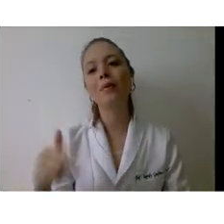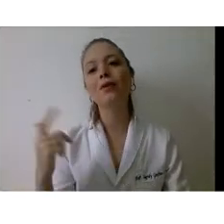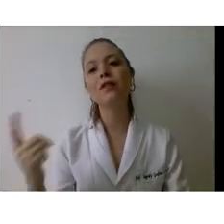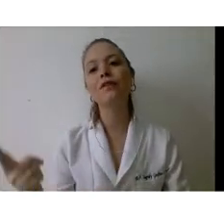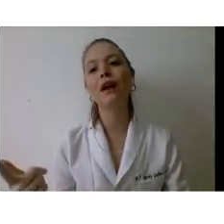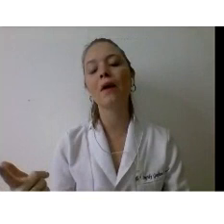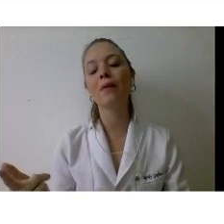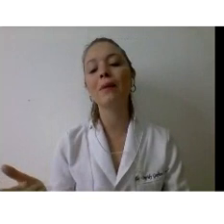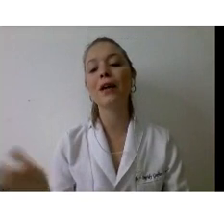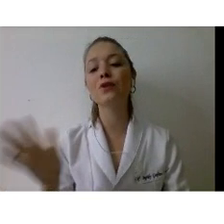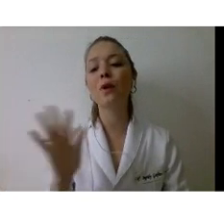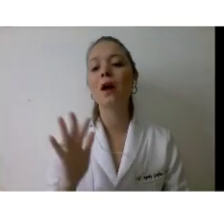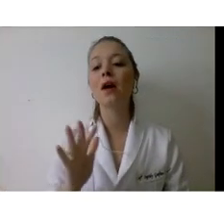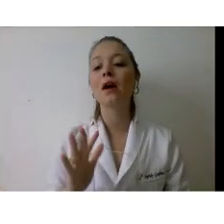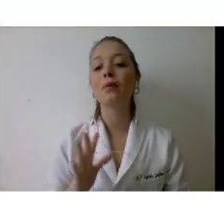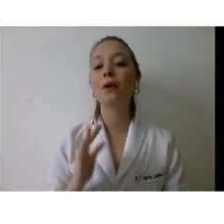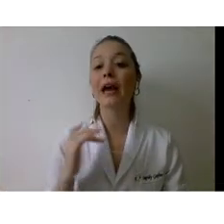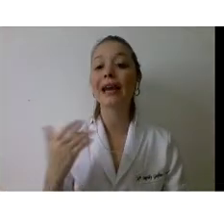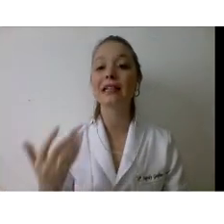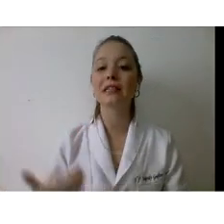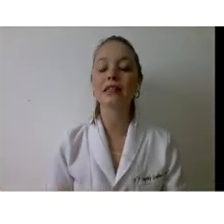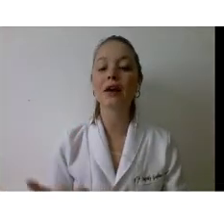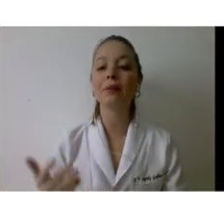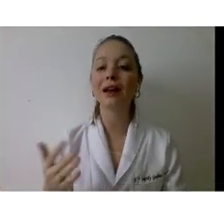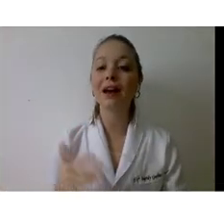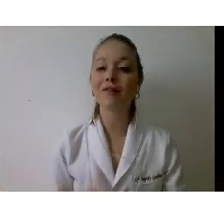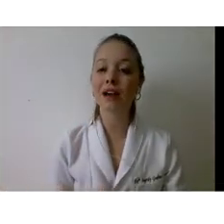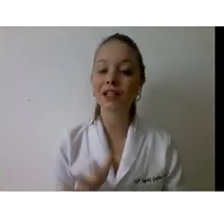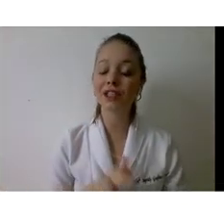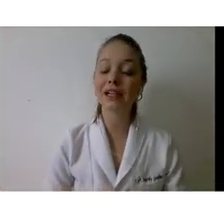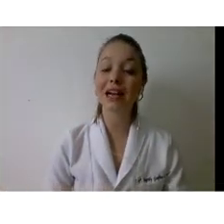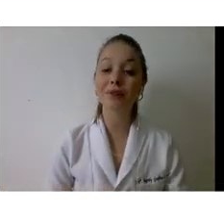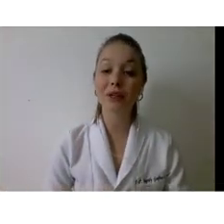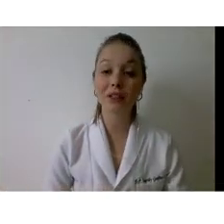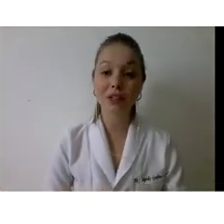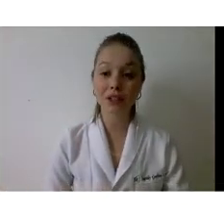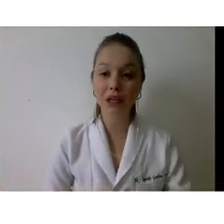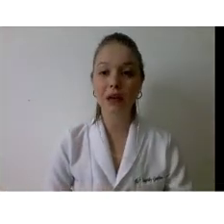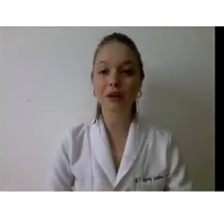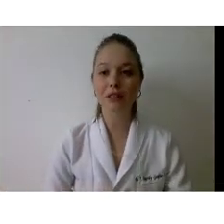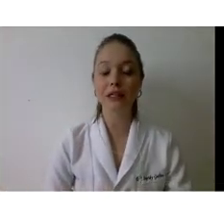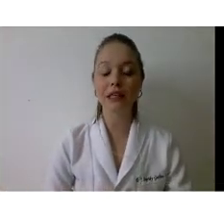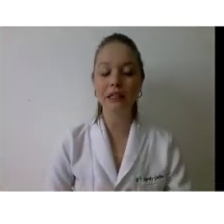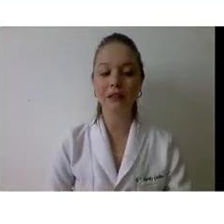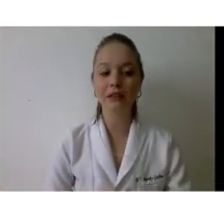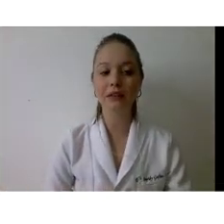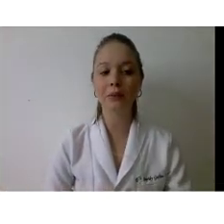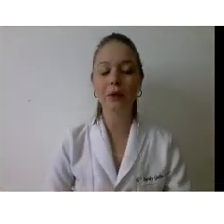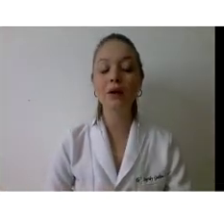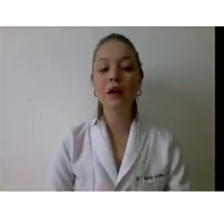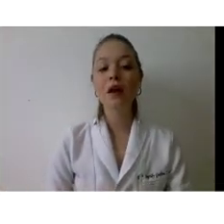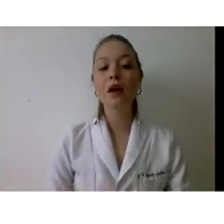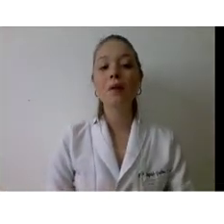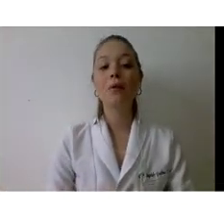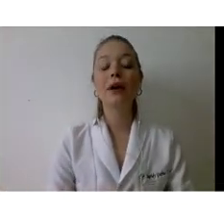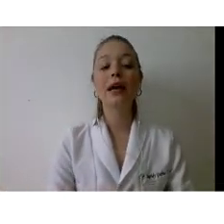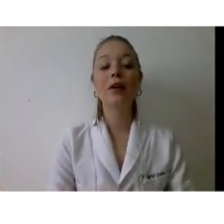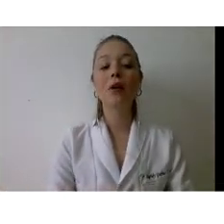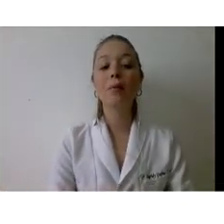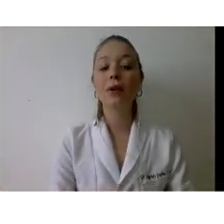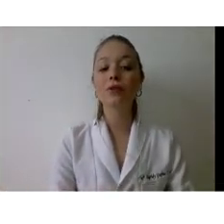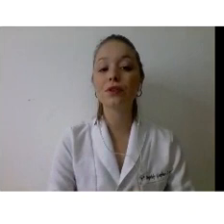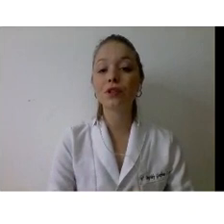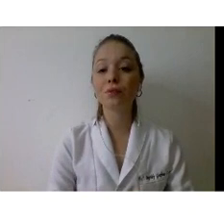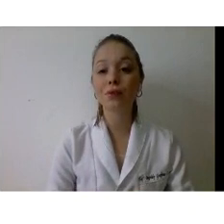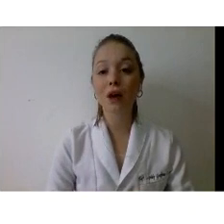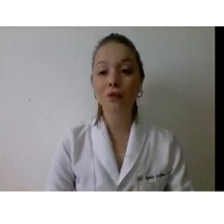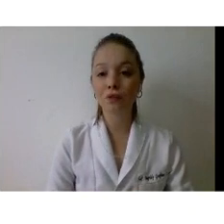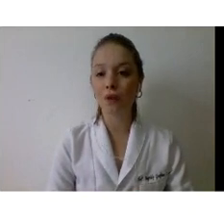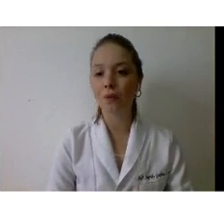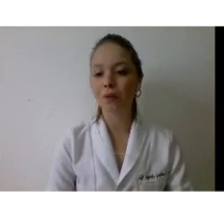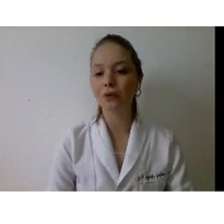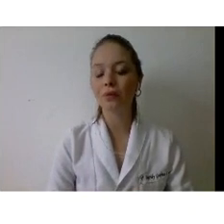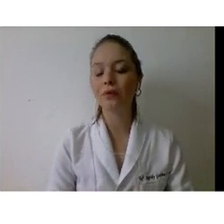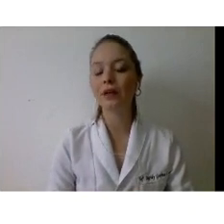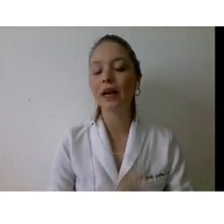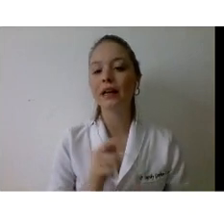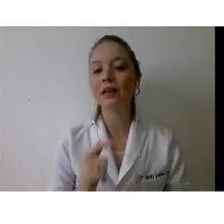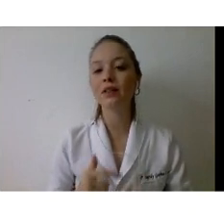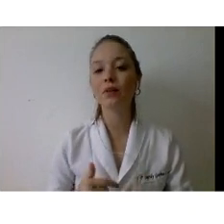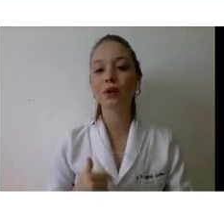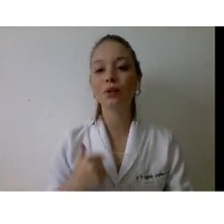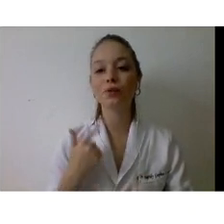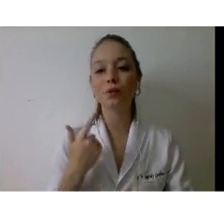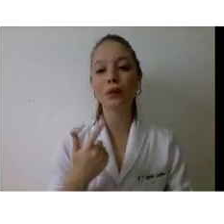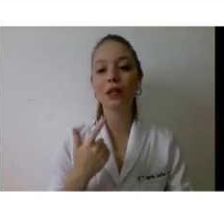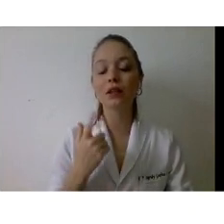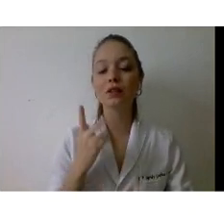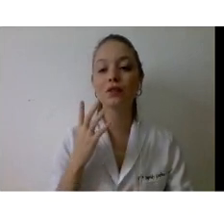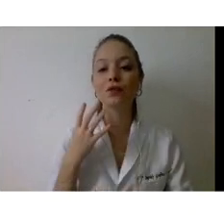bom? Para você falar para o médico, porque é necessária uma lavagem gastrointestinal nessa criança, tá bom? Por que eu não posso estimular o vômito? Porque